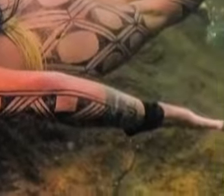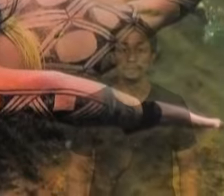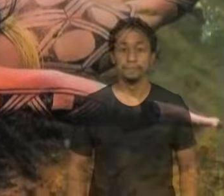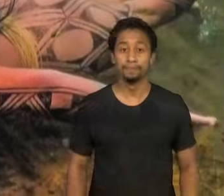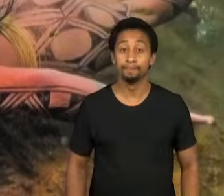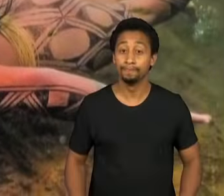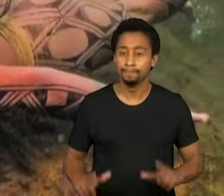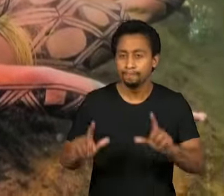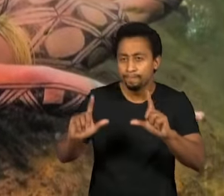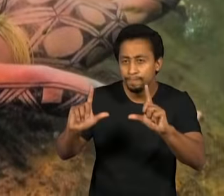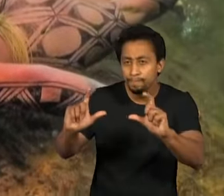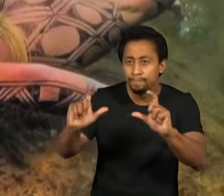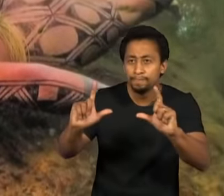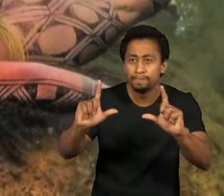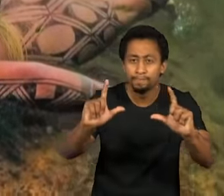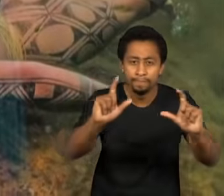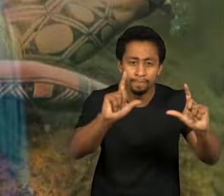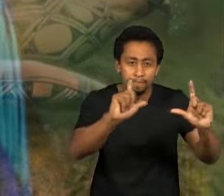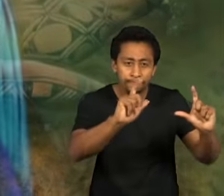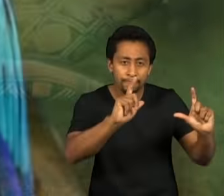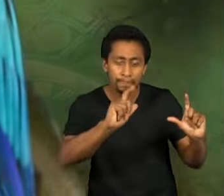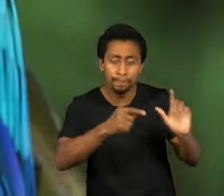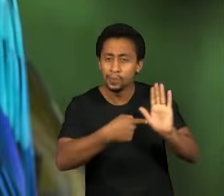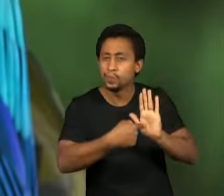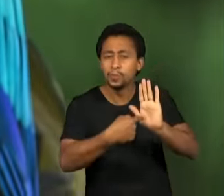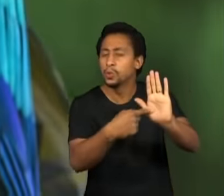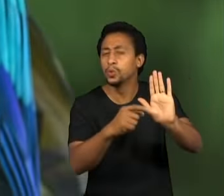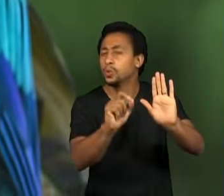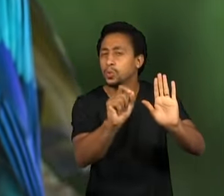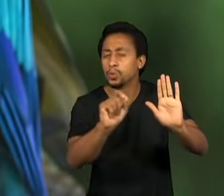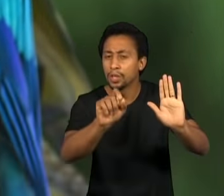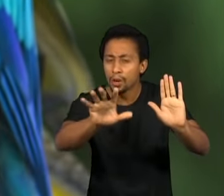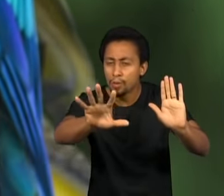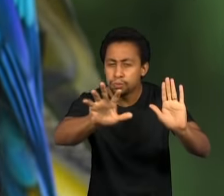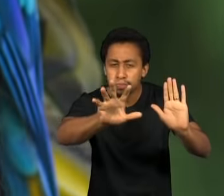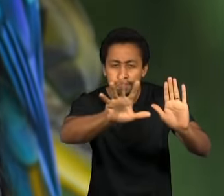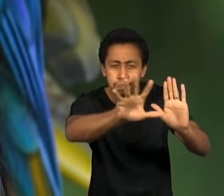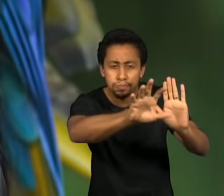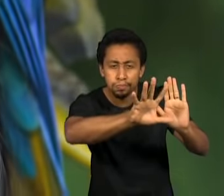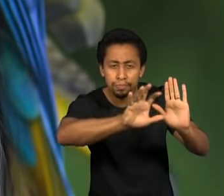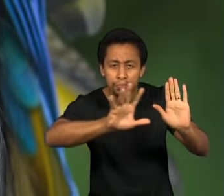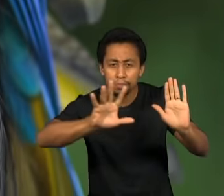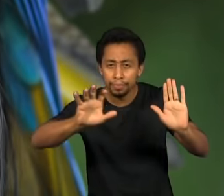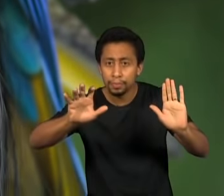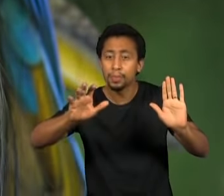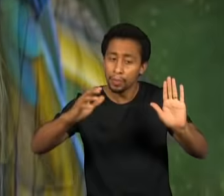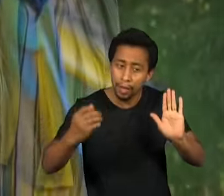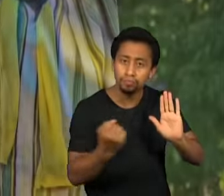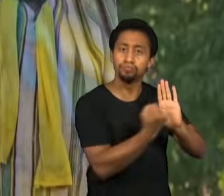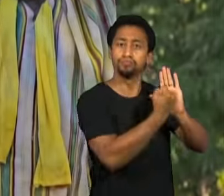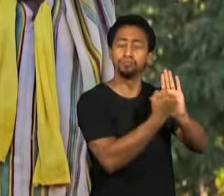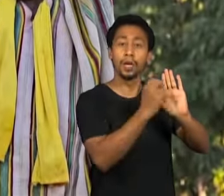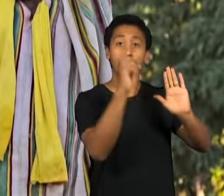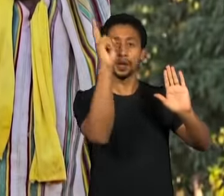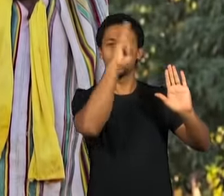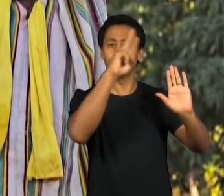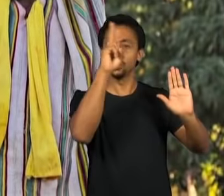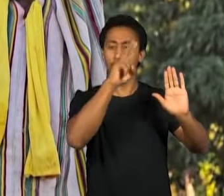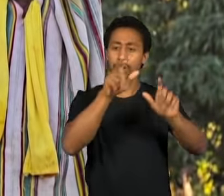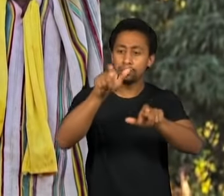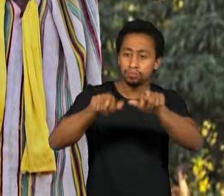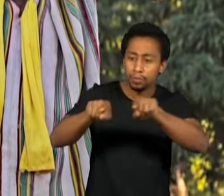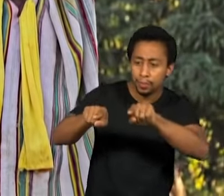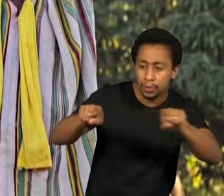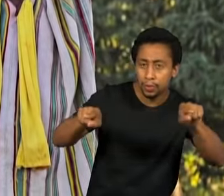fotografia documental tem um papel de documentar, de captar o essencial de uma pessoa, de registrar histórias, culturas.